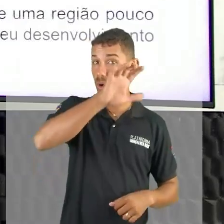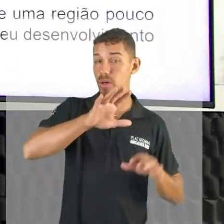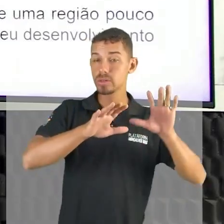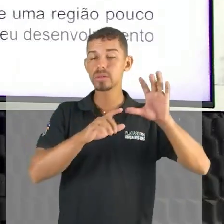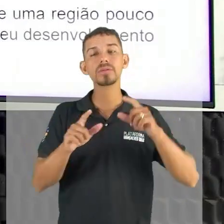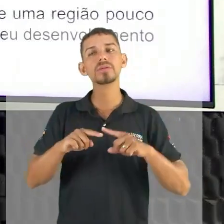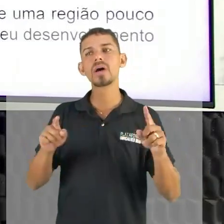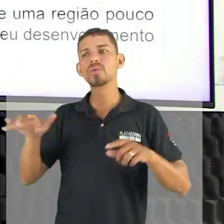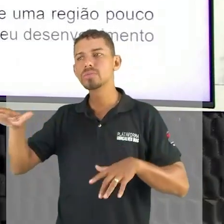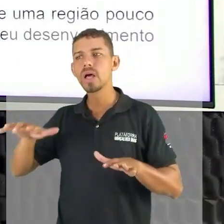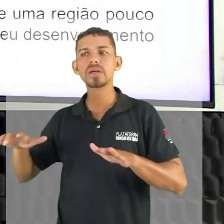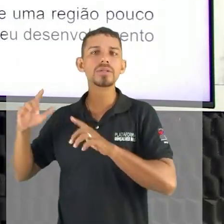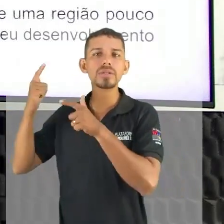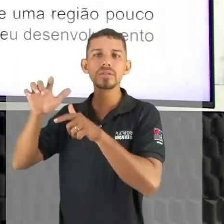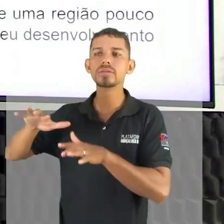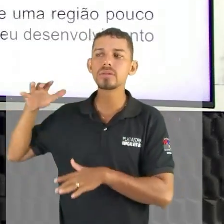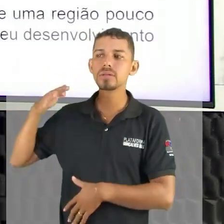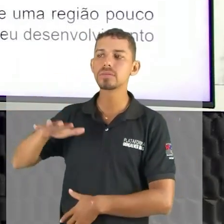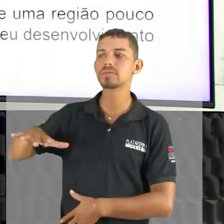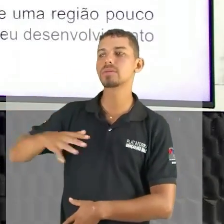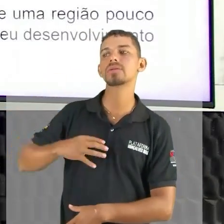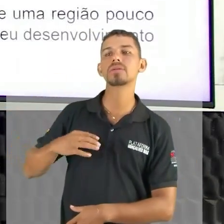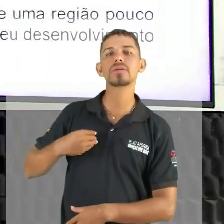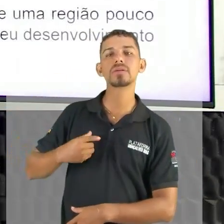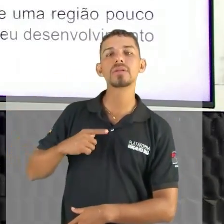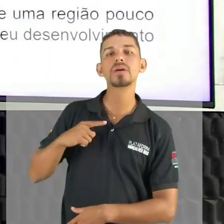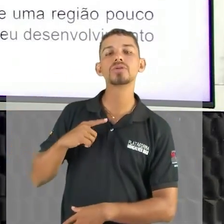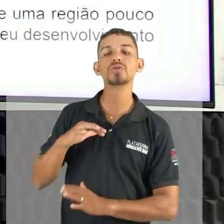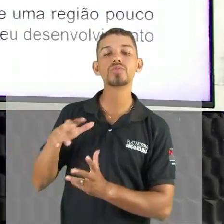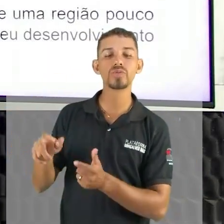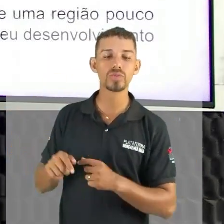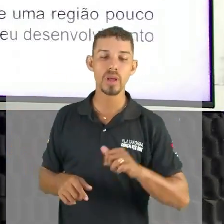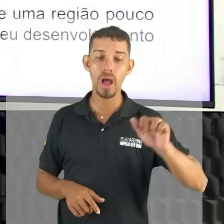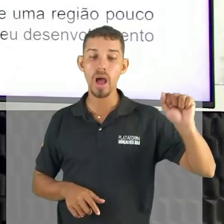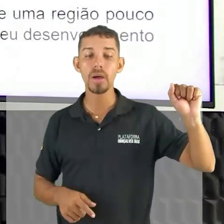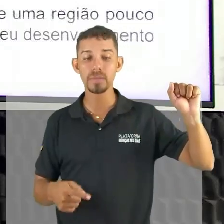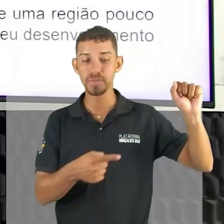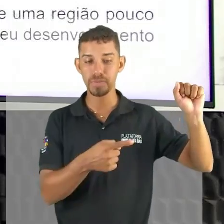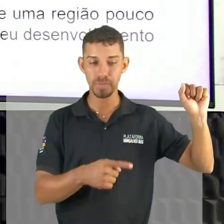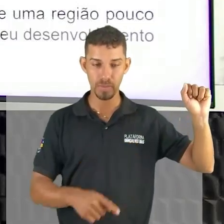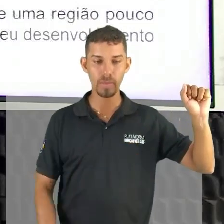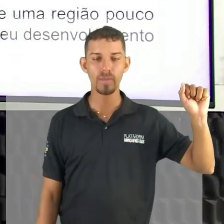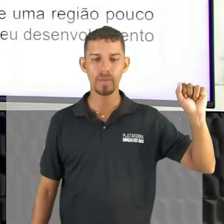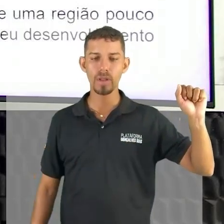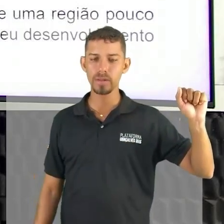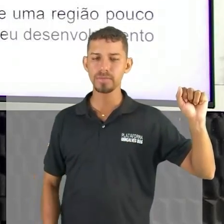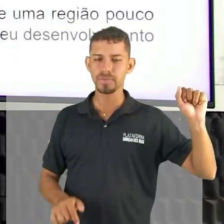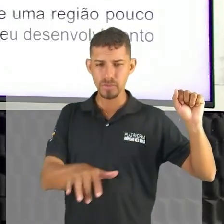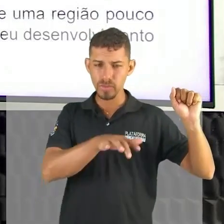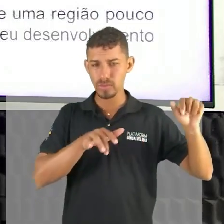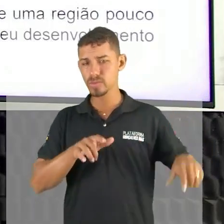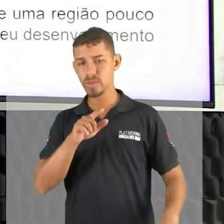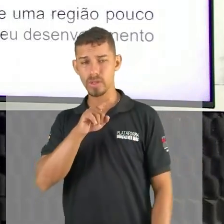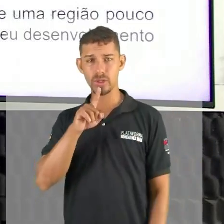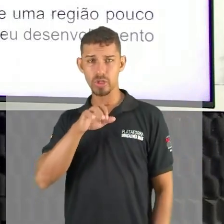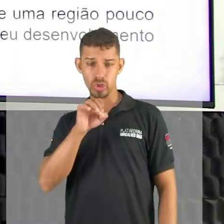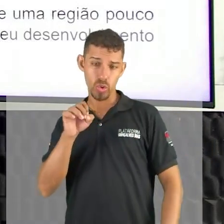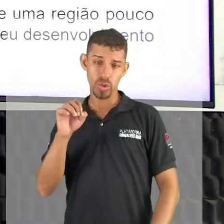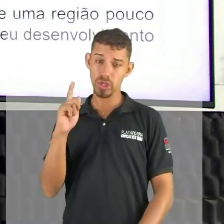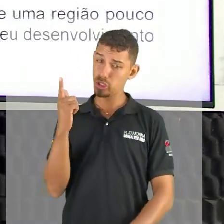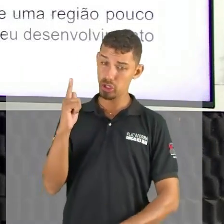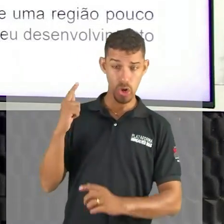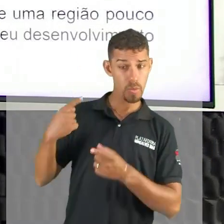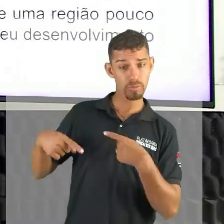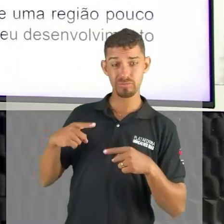não das regiões tradicionais que nós já temos no mundo? Letra A. Situar-se em uma zona geopolítica mais estável